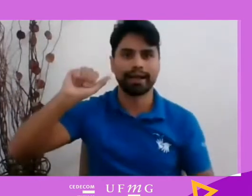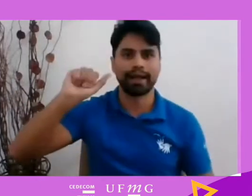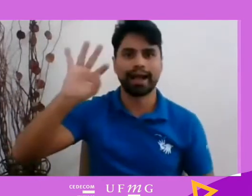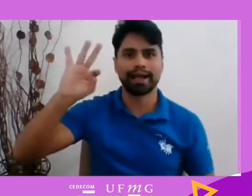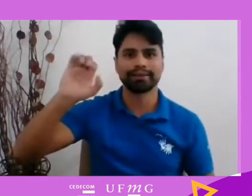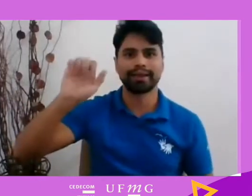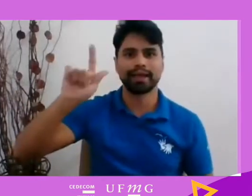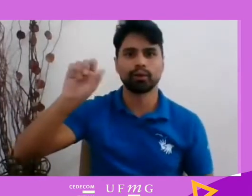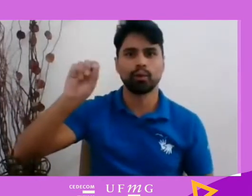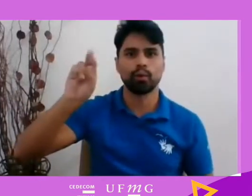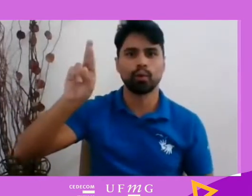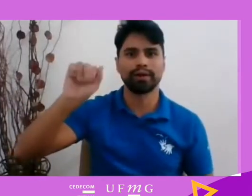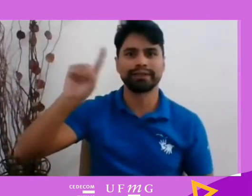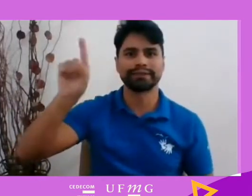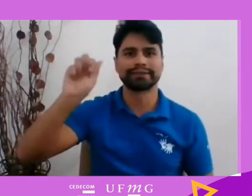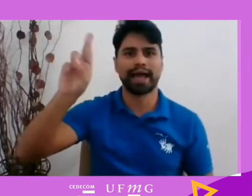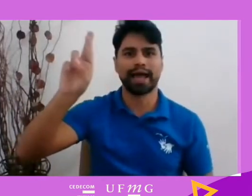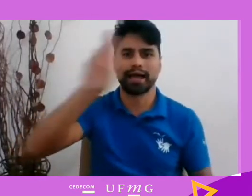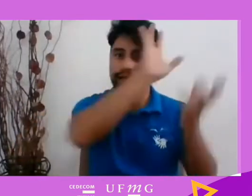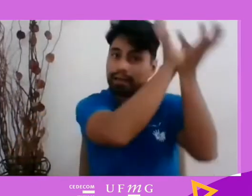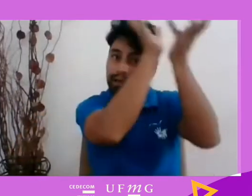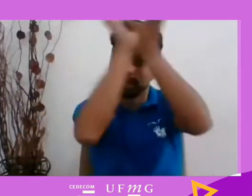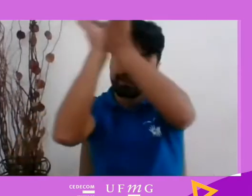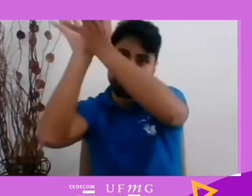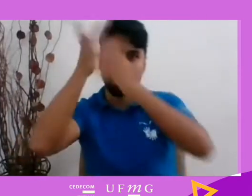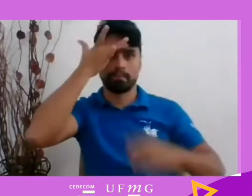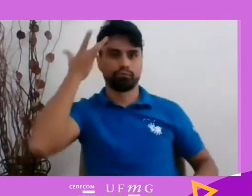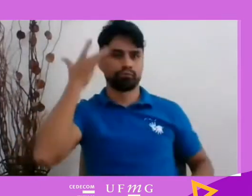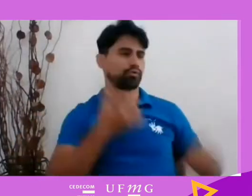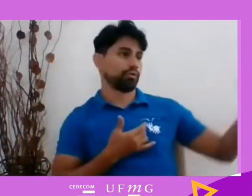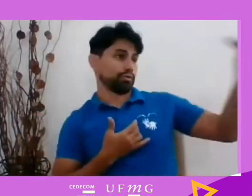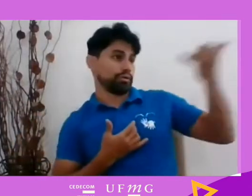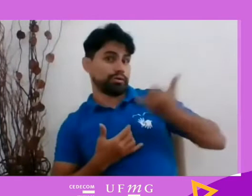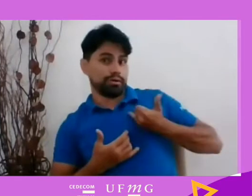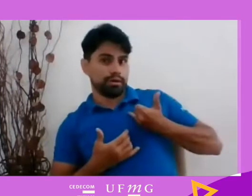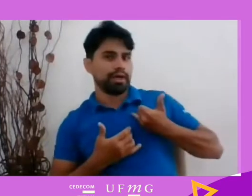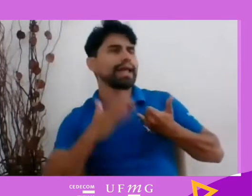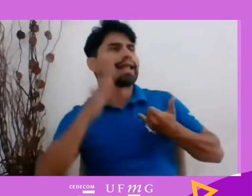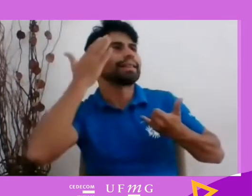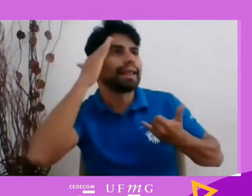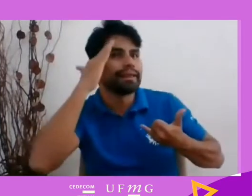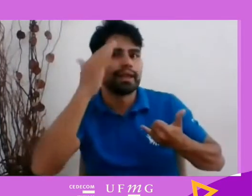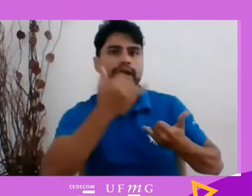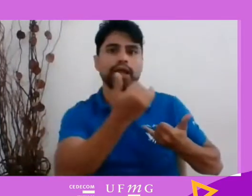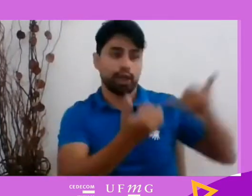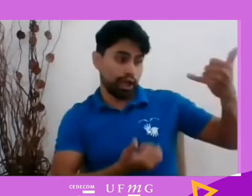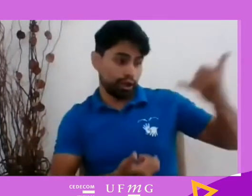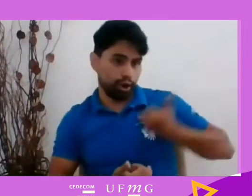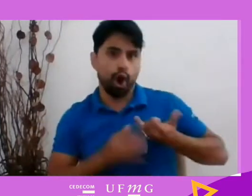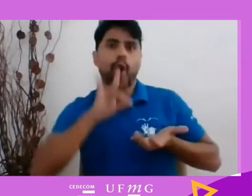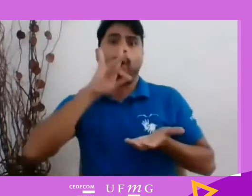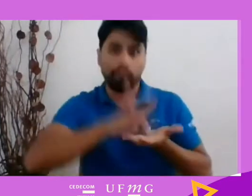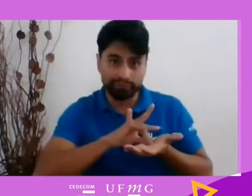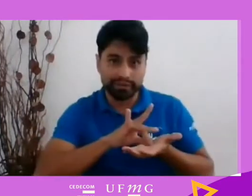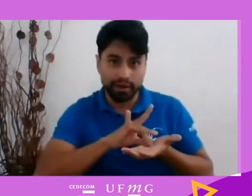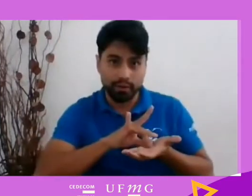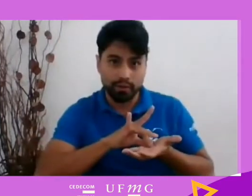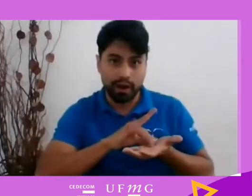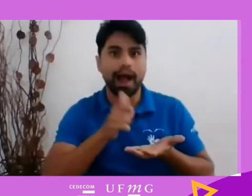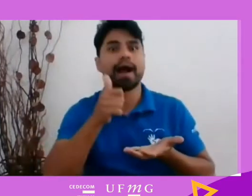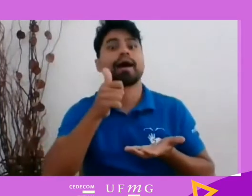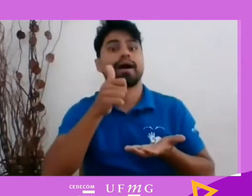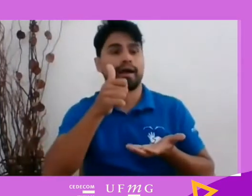começar a compreender o que é uma notícia oficial, o que são fontes oficiais, qual é o tipo de formato que é feito